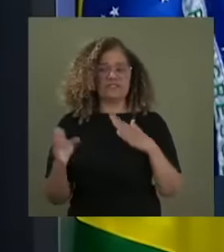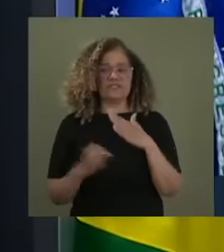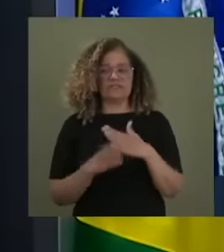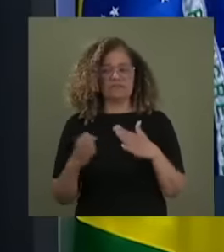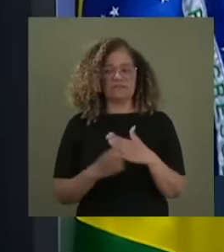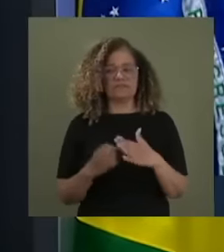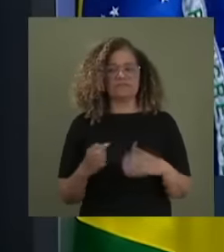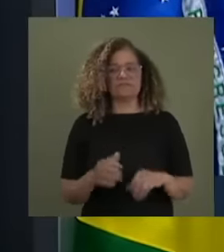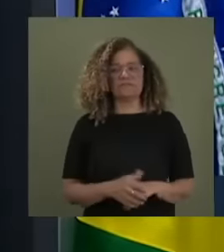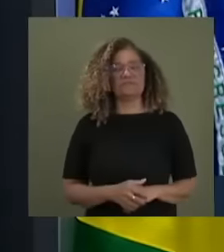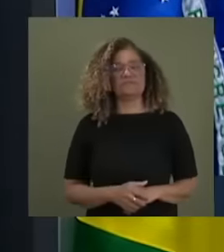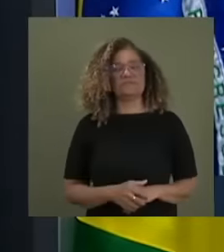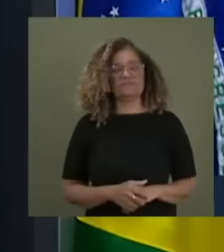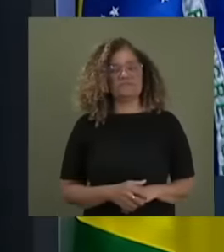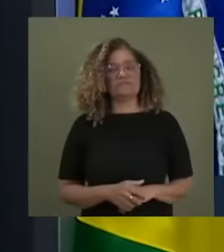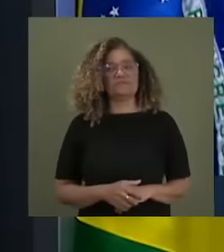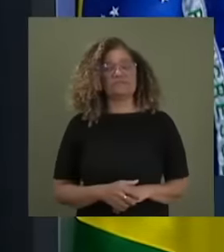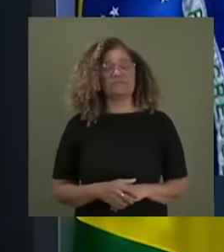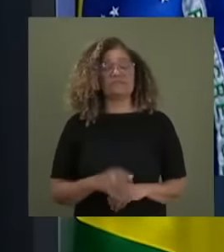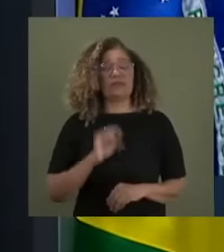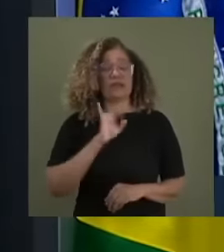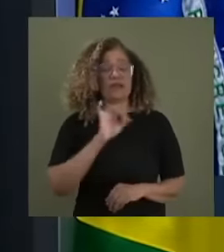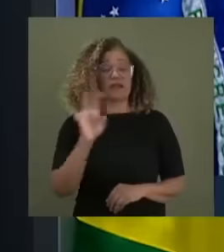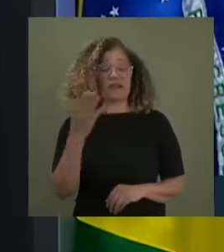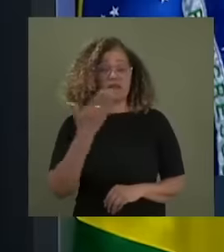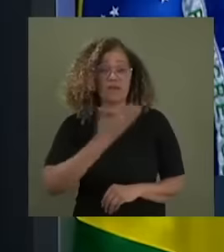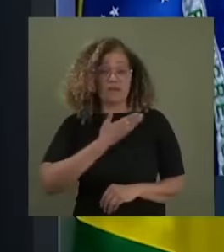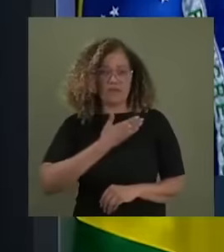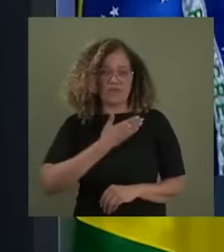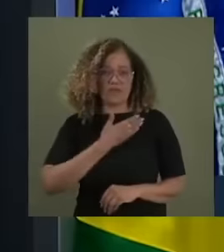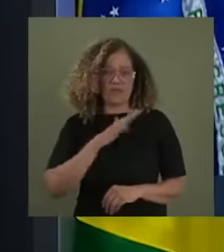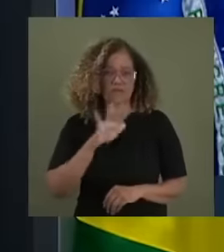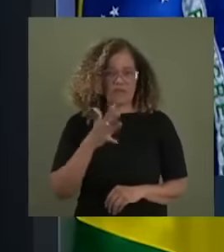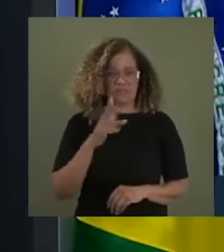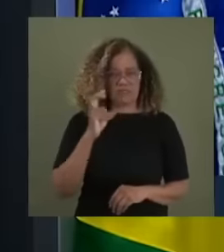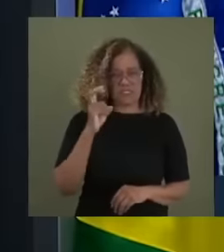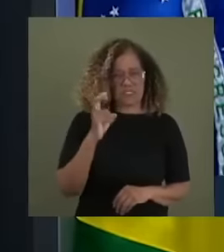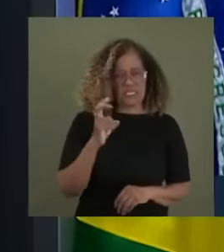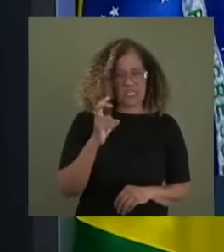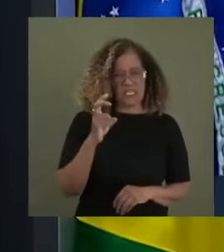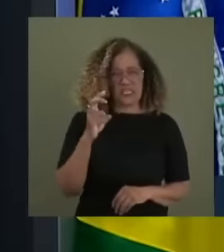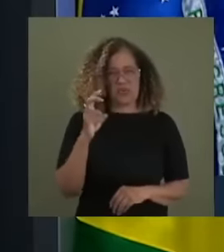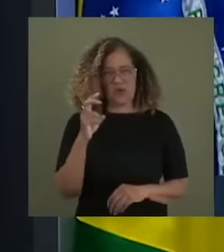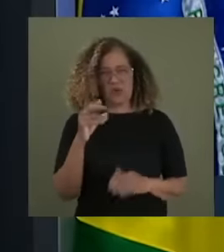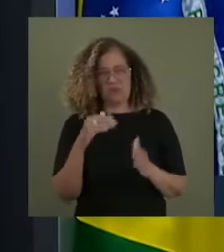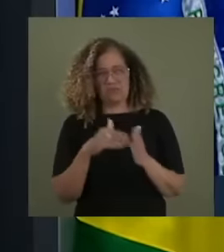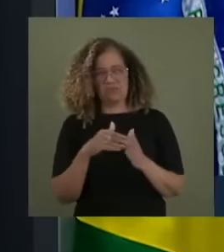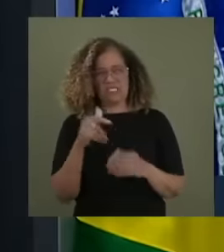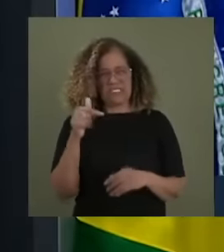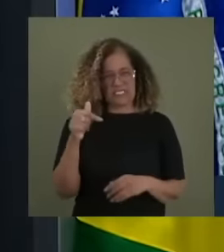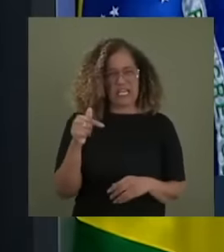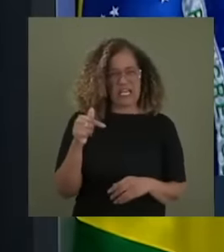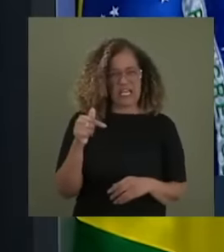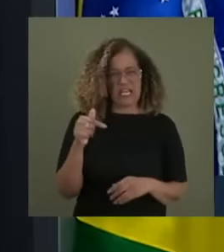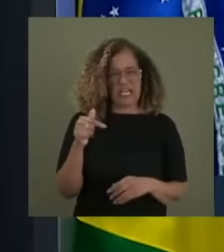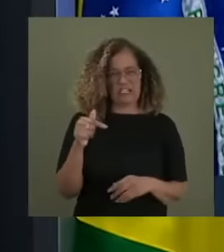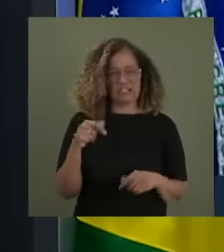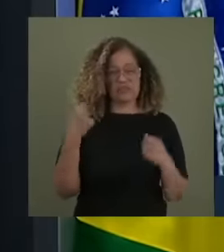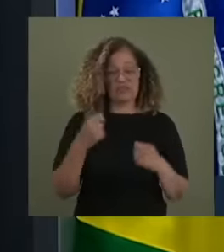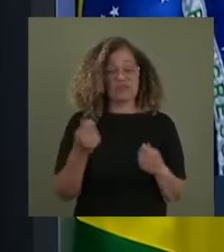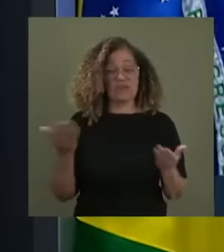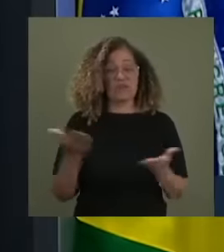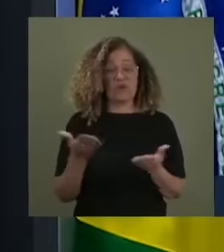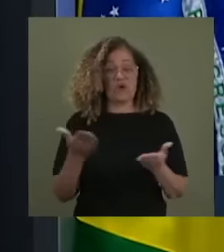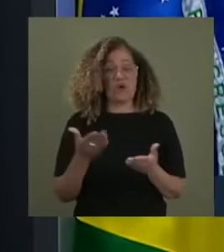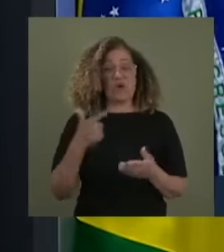Março eu e outros colegas senadores eram mais ou menos seis ou sete que estavam confirmados deveríamos estar em